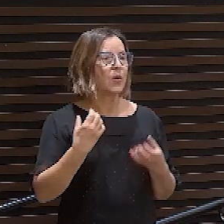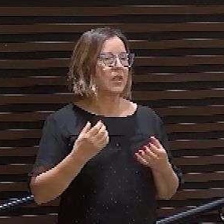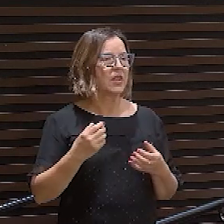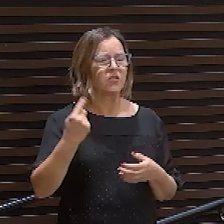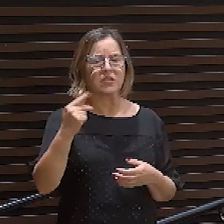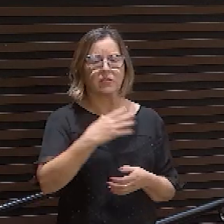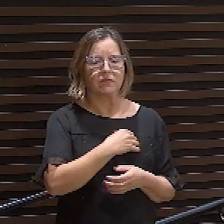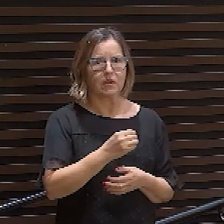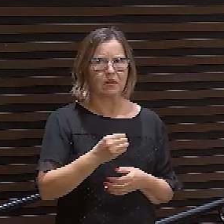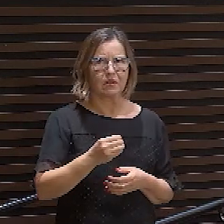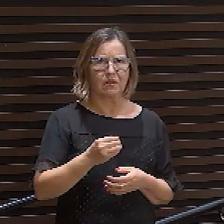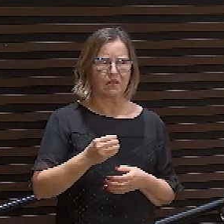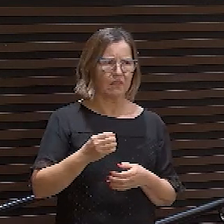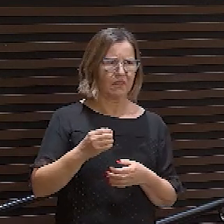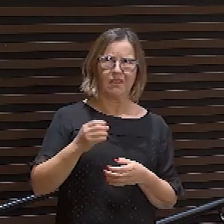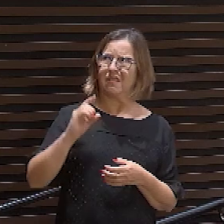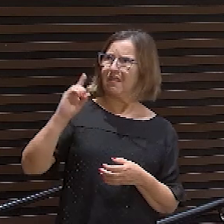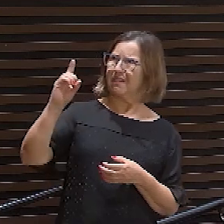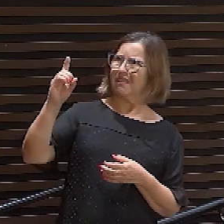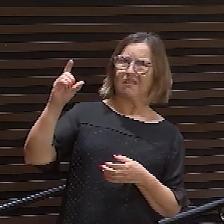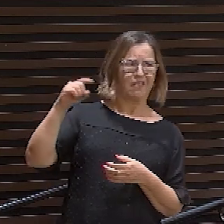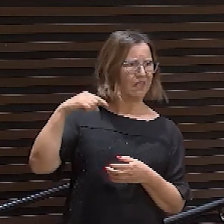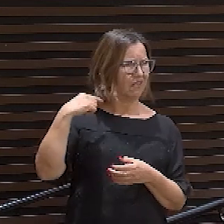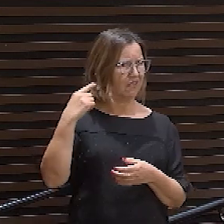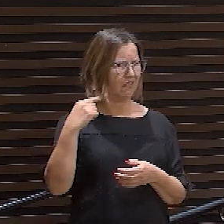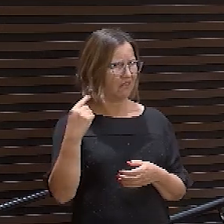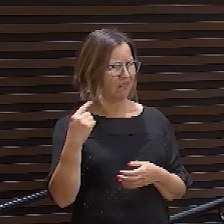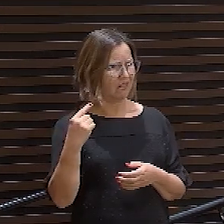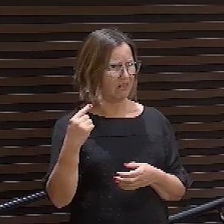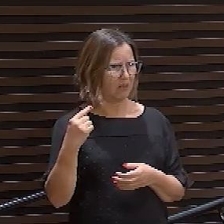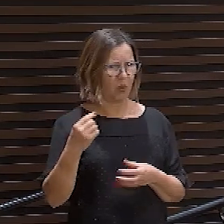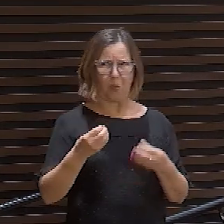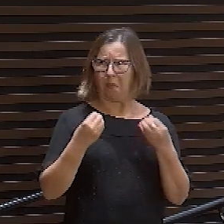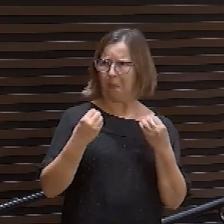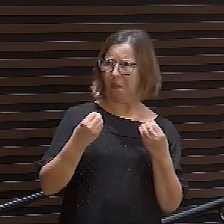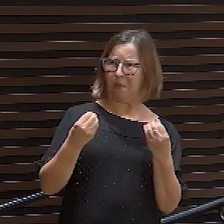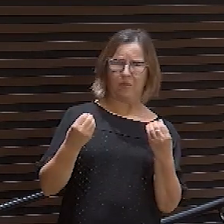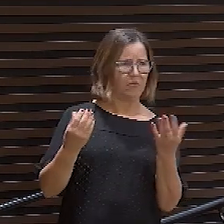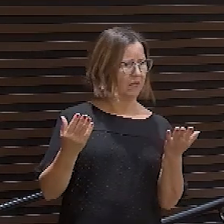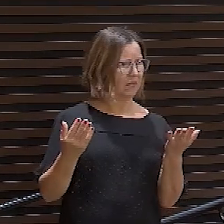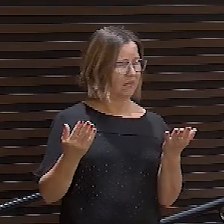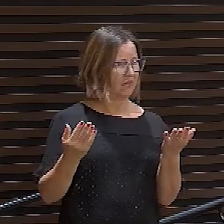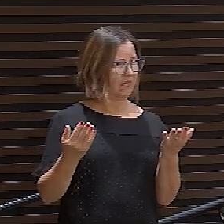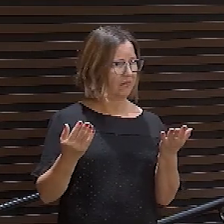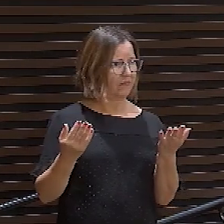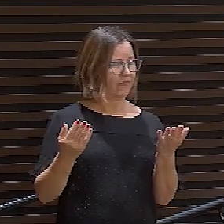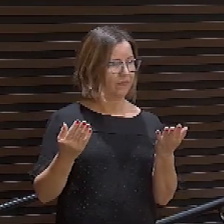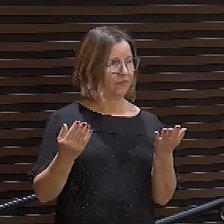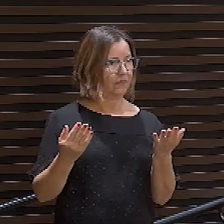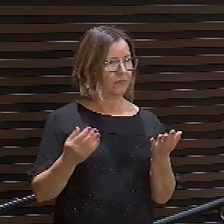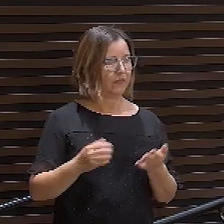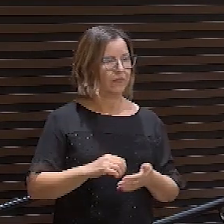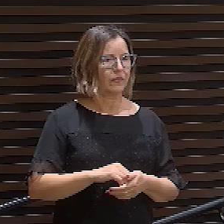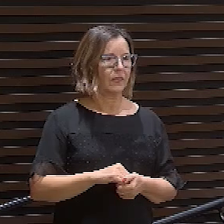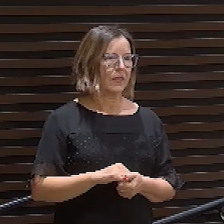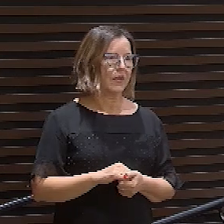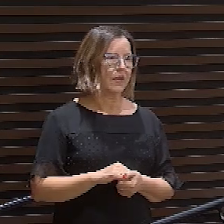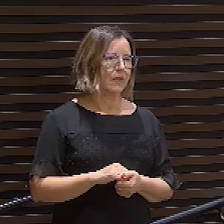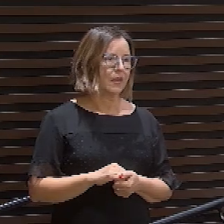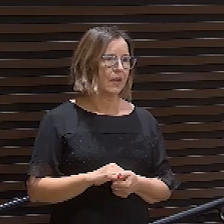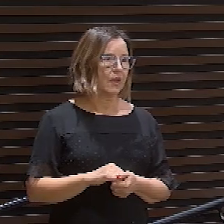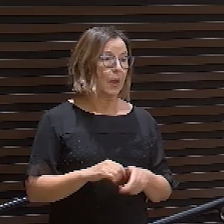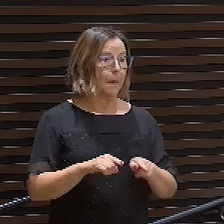ficando doido? Que história é essa? E Søren Kierkegaard,